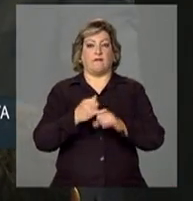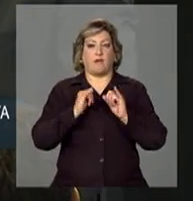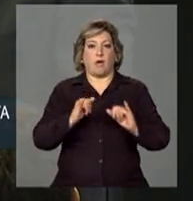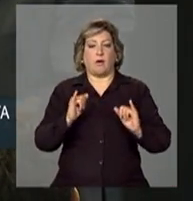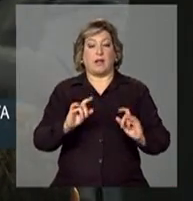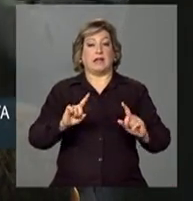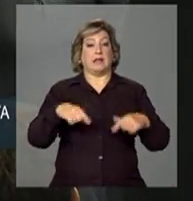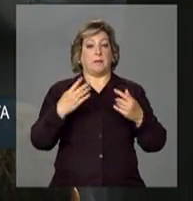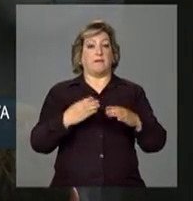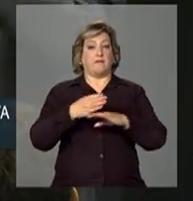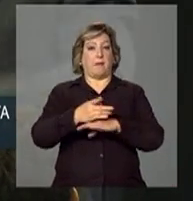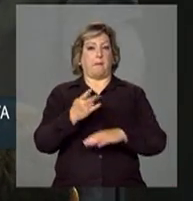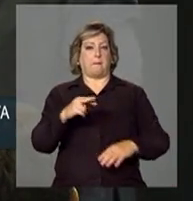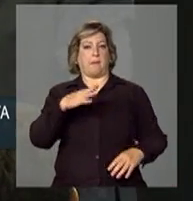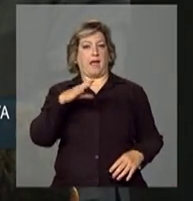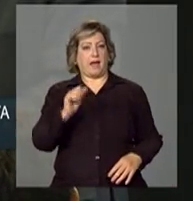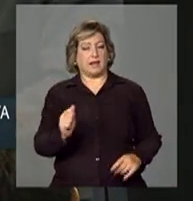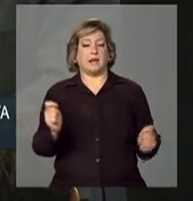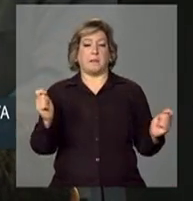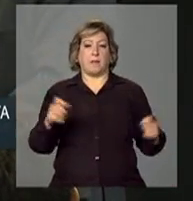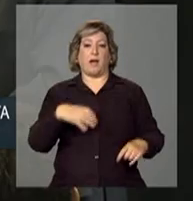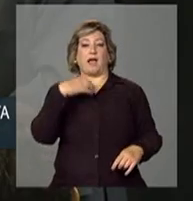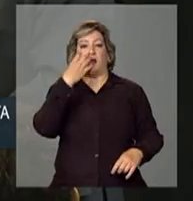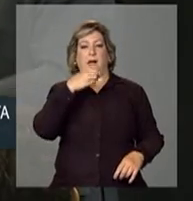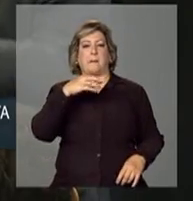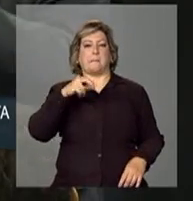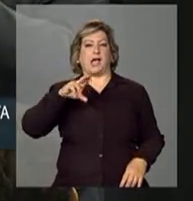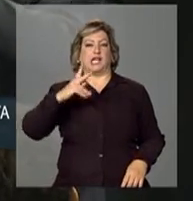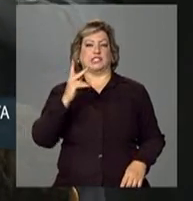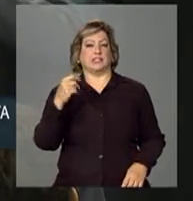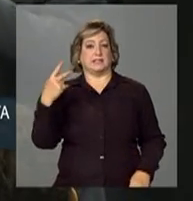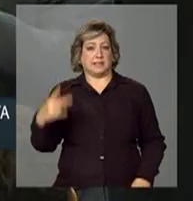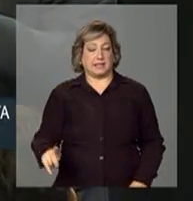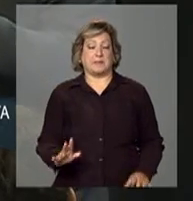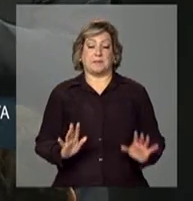Praça Lamartine Babo e pode cantar uma marchinha dele. Mas